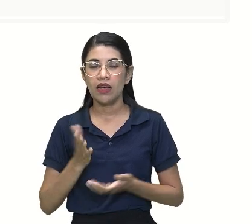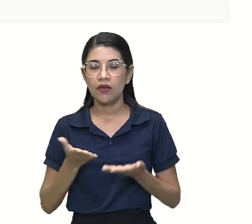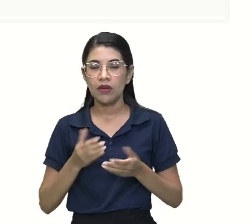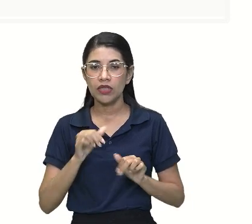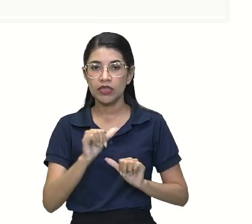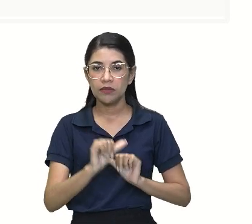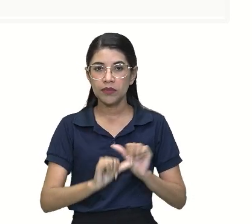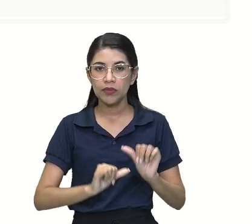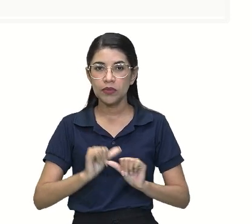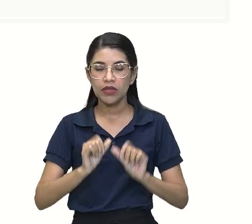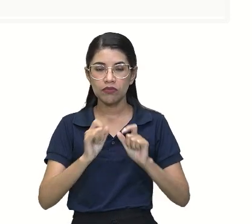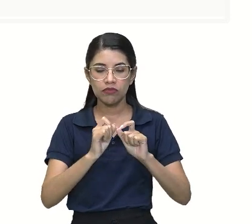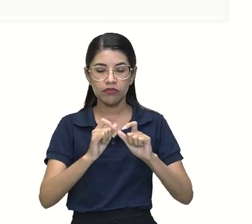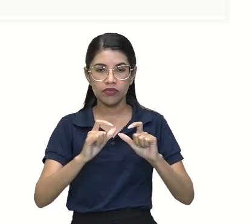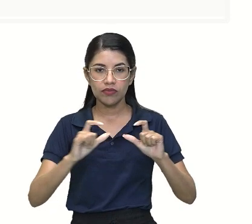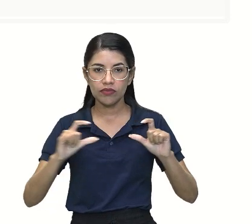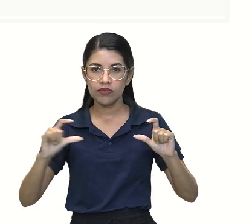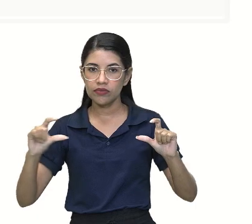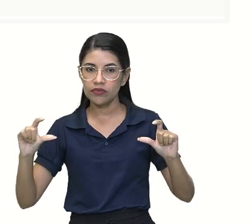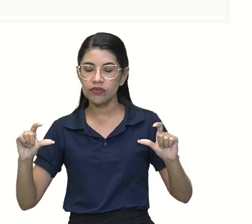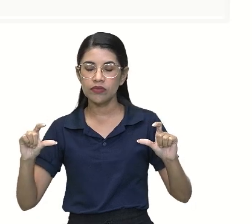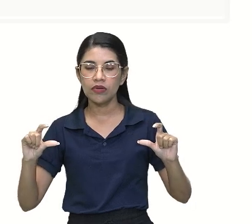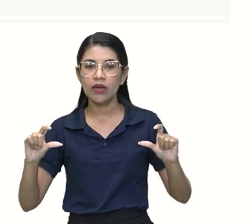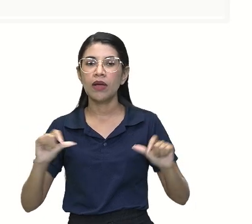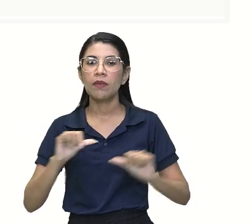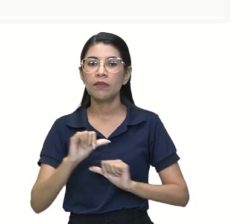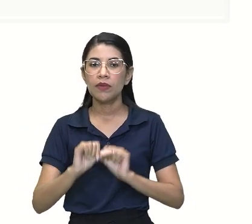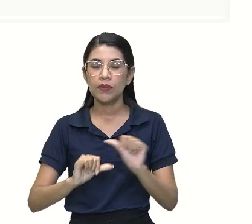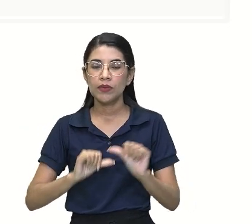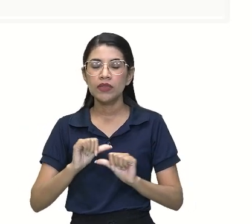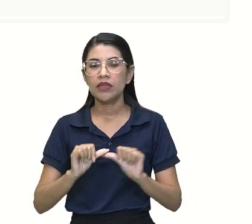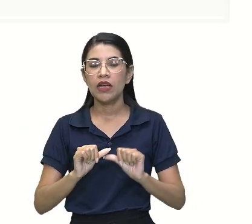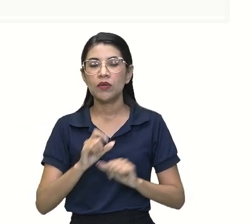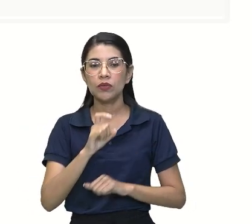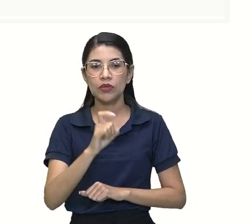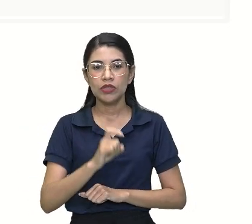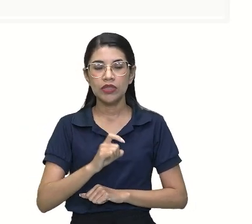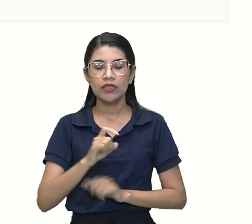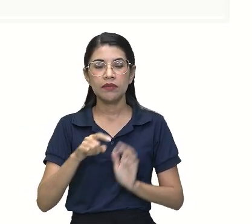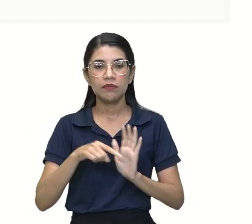esse trinômio aí em quadrado de x menos 5.